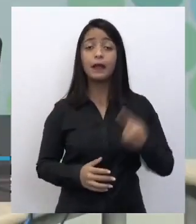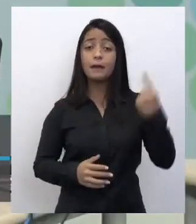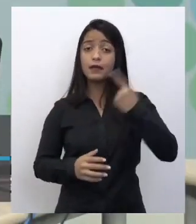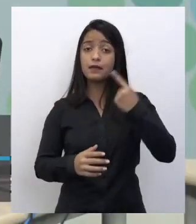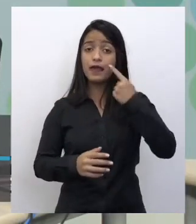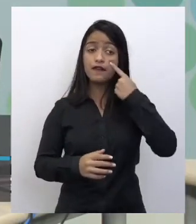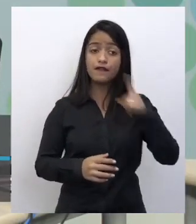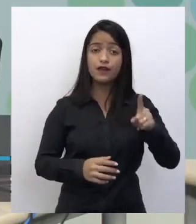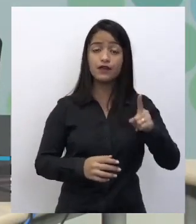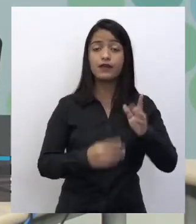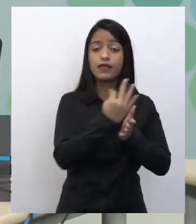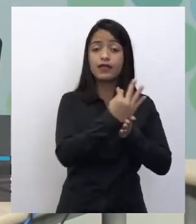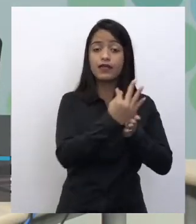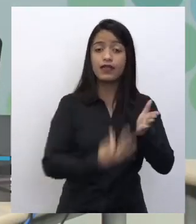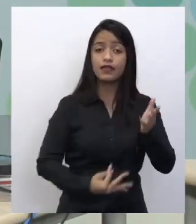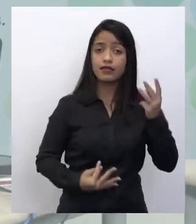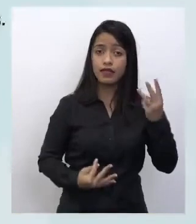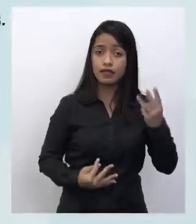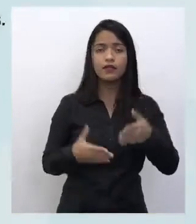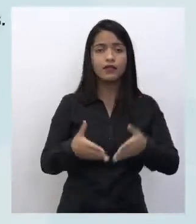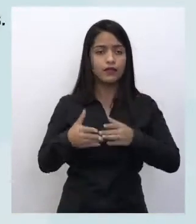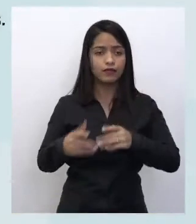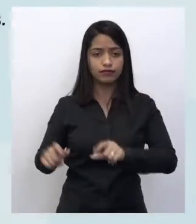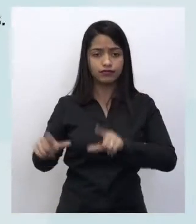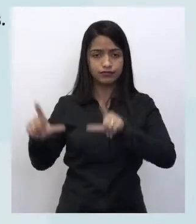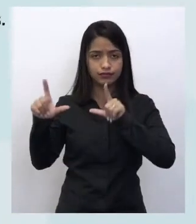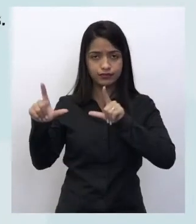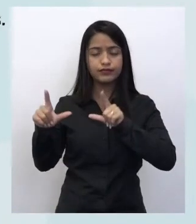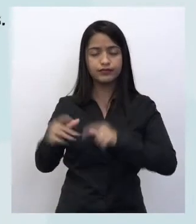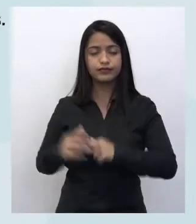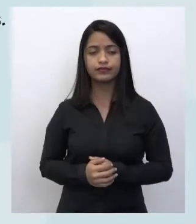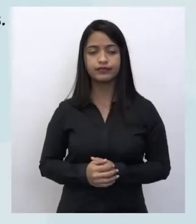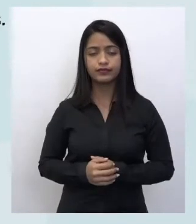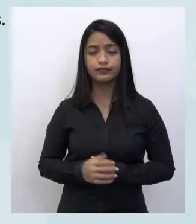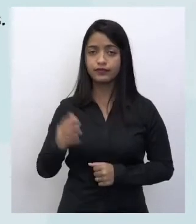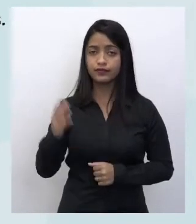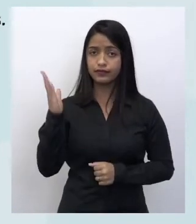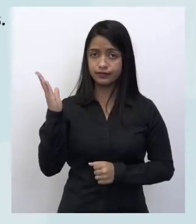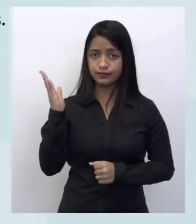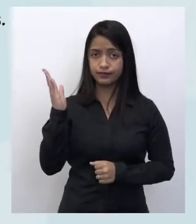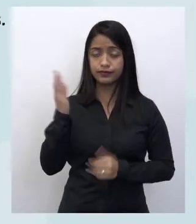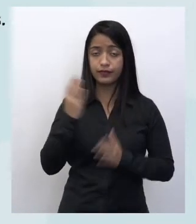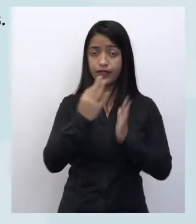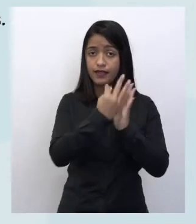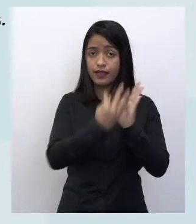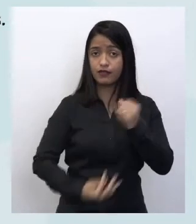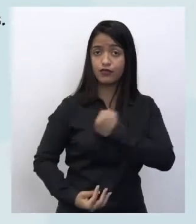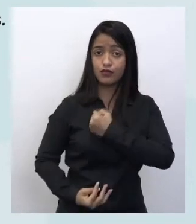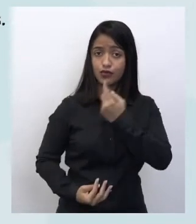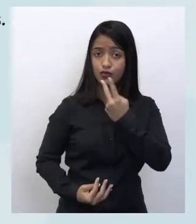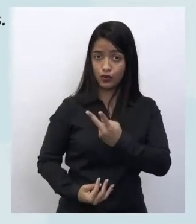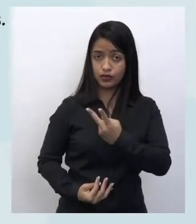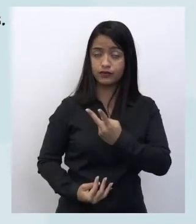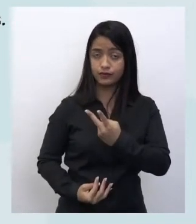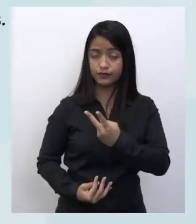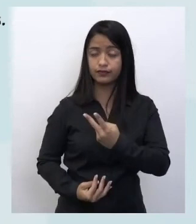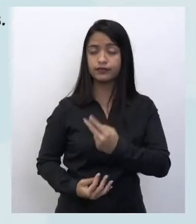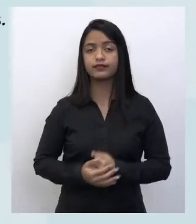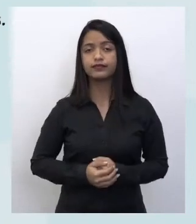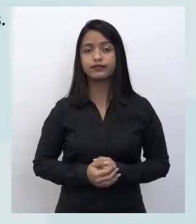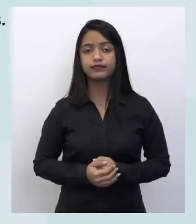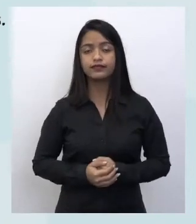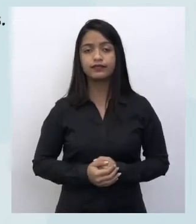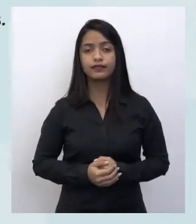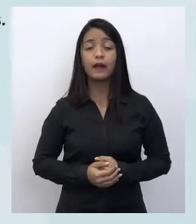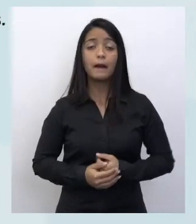sim, coloca na tela aí para eles acompanharem comigo. Isso. Retomando a leitura do texto 2, porque esse foi o segundo texto que a gente leu.